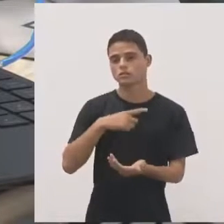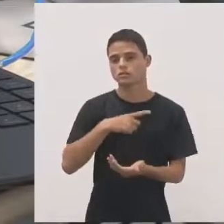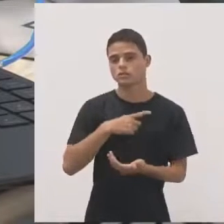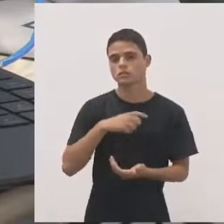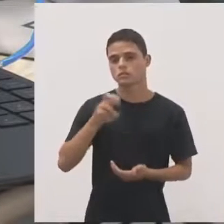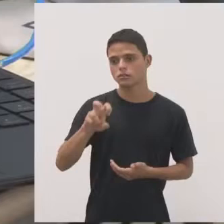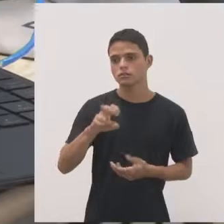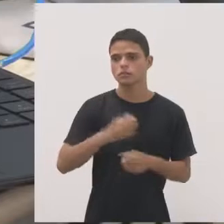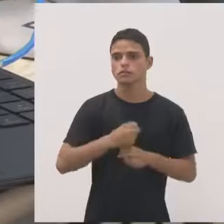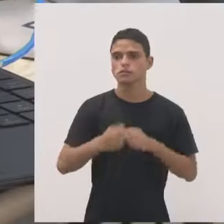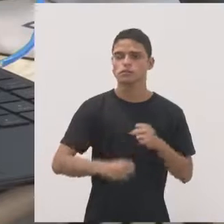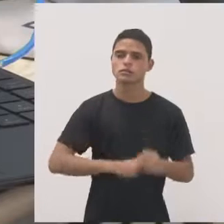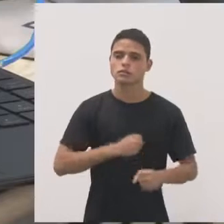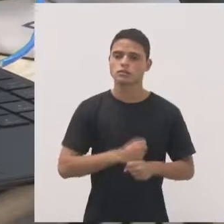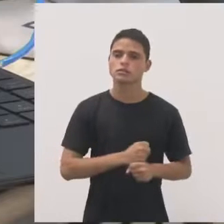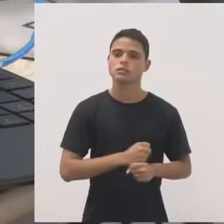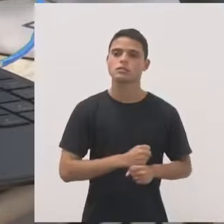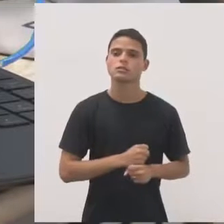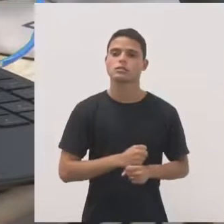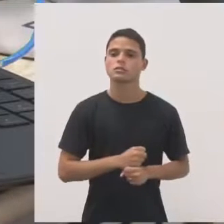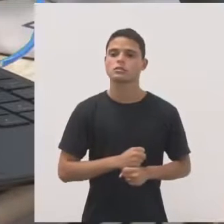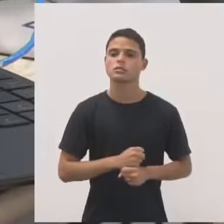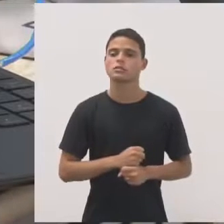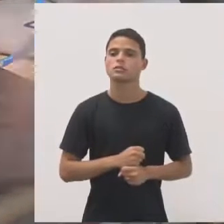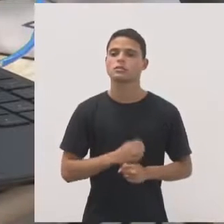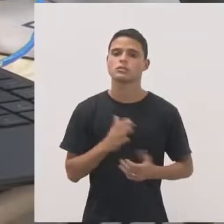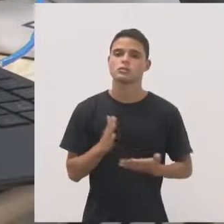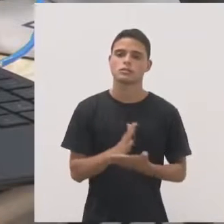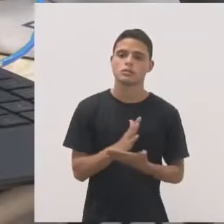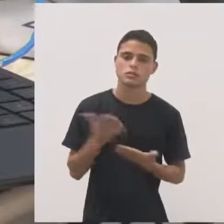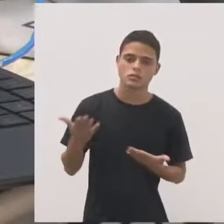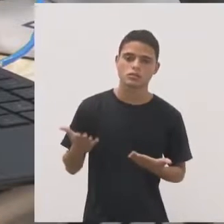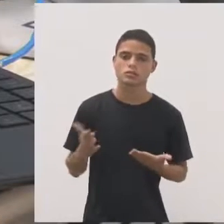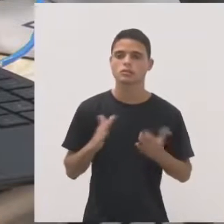anos, tá? Dos fabricantes, então algumas DEs,